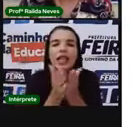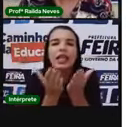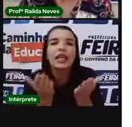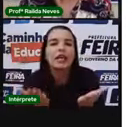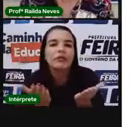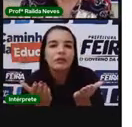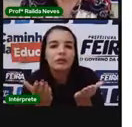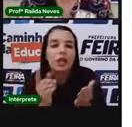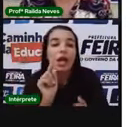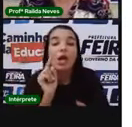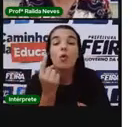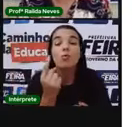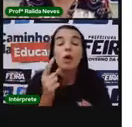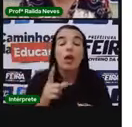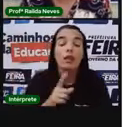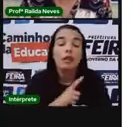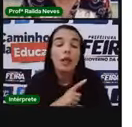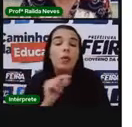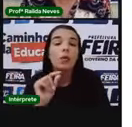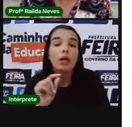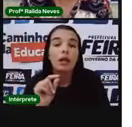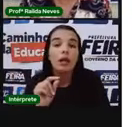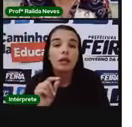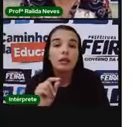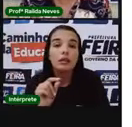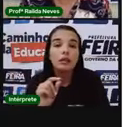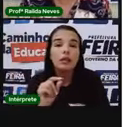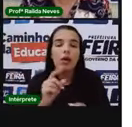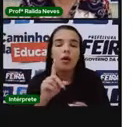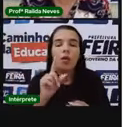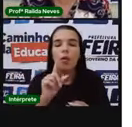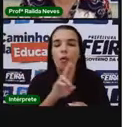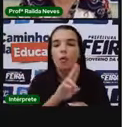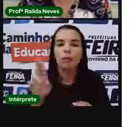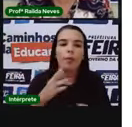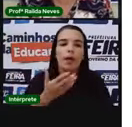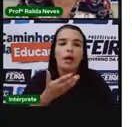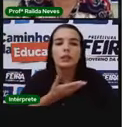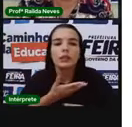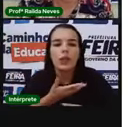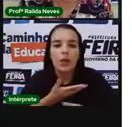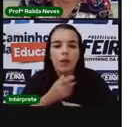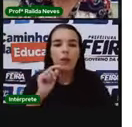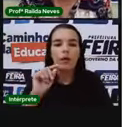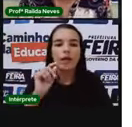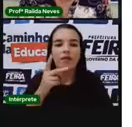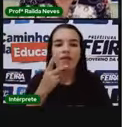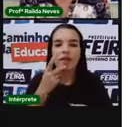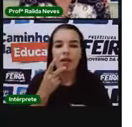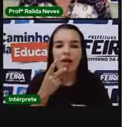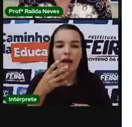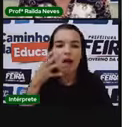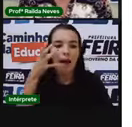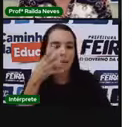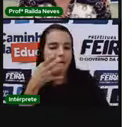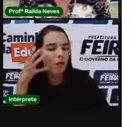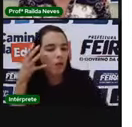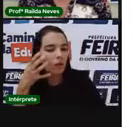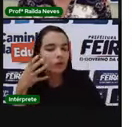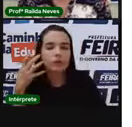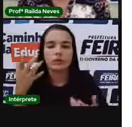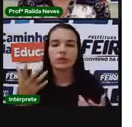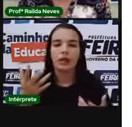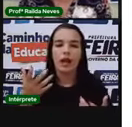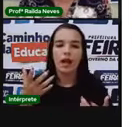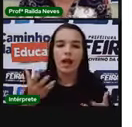é Samba Dono do Corpo. Para a gente traduzir isso, o que, que ele está dizendo? Que a música, que a musicalidade mexe com